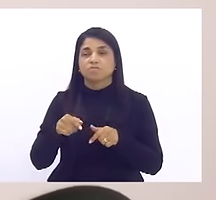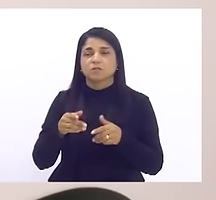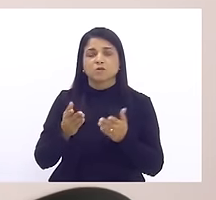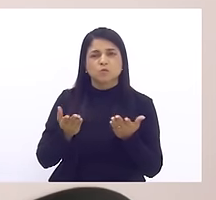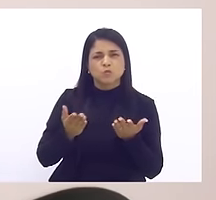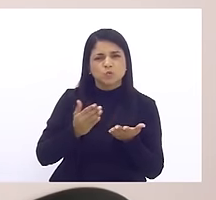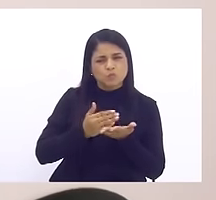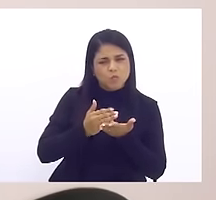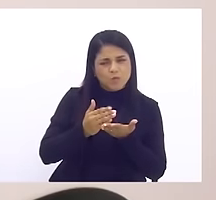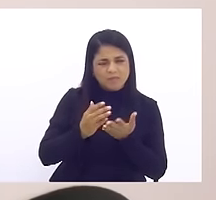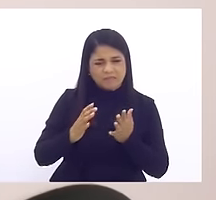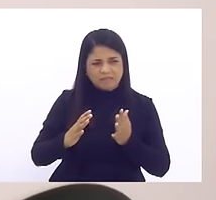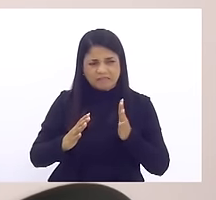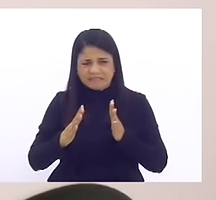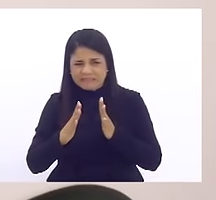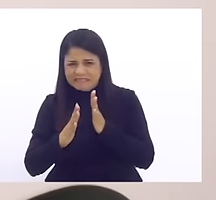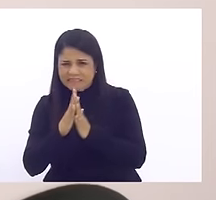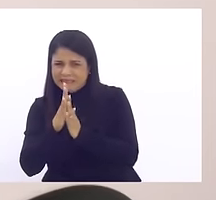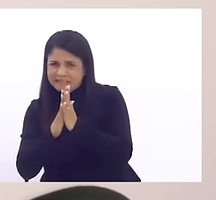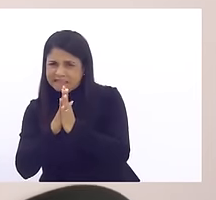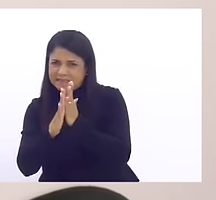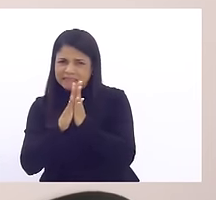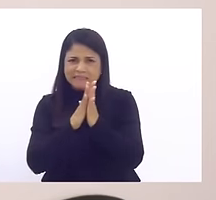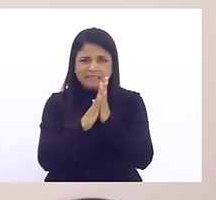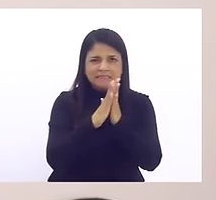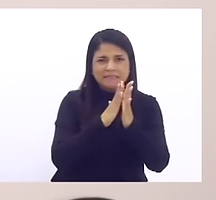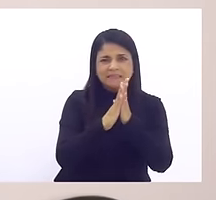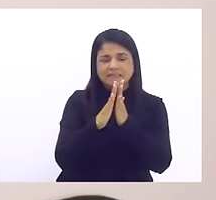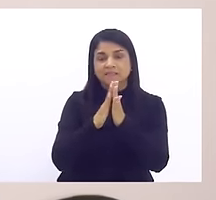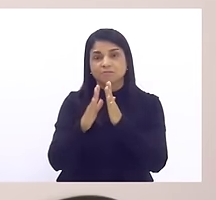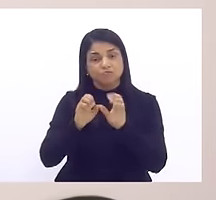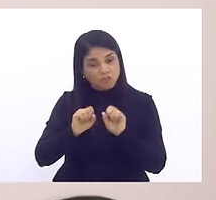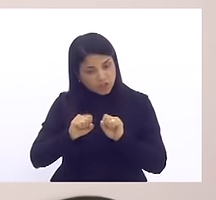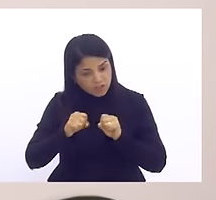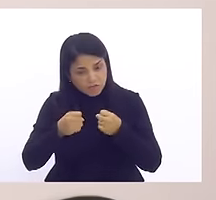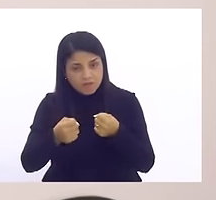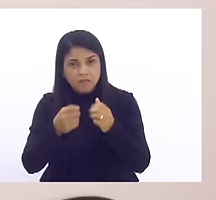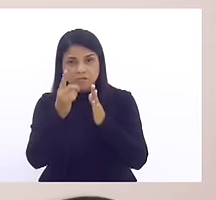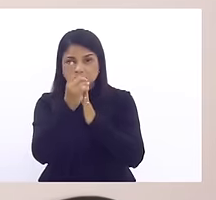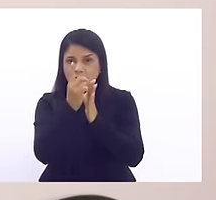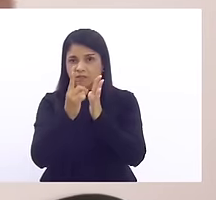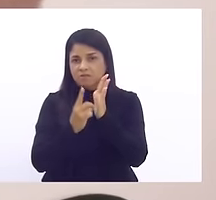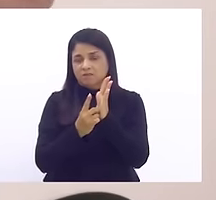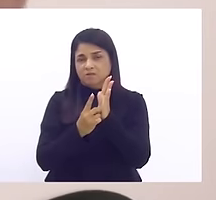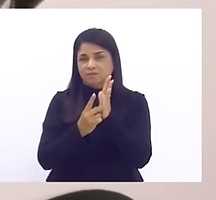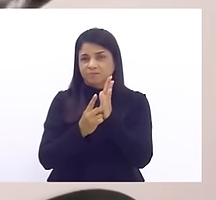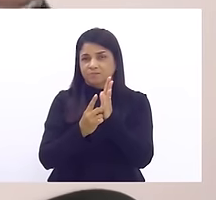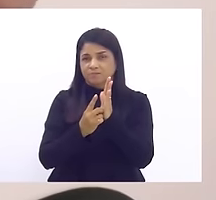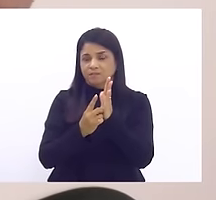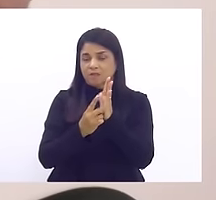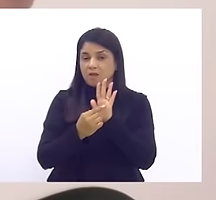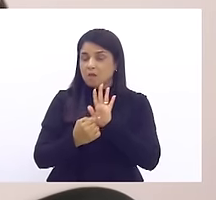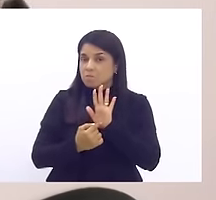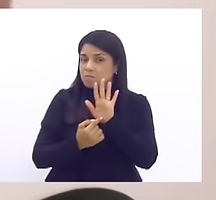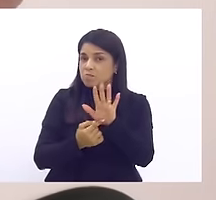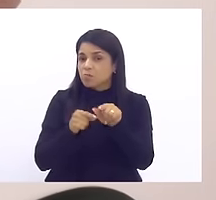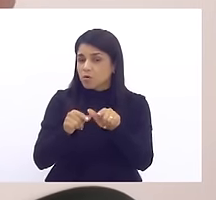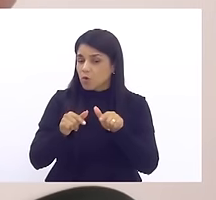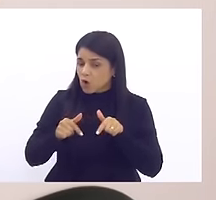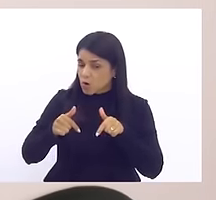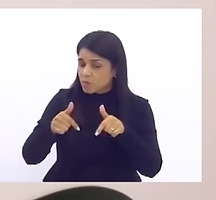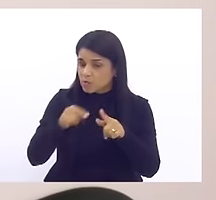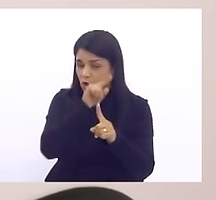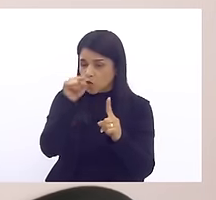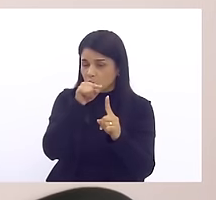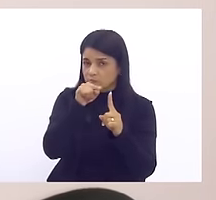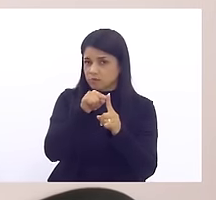criando ser um atrito sem necessidade mas nós Porque nós defendemos o Detran destacar que a operação quando tem o intuito